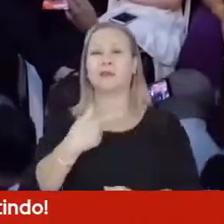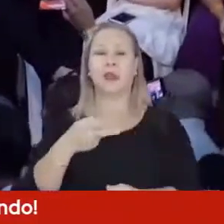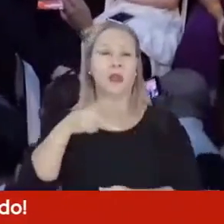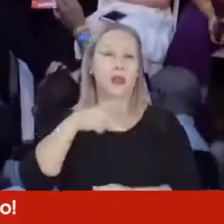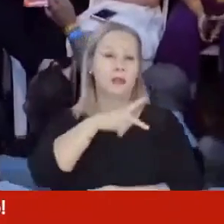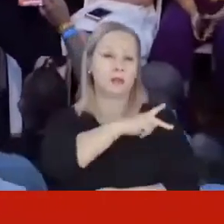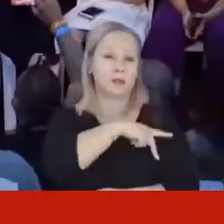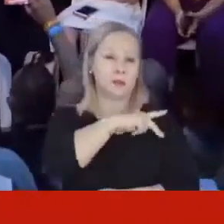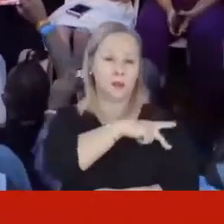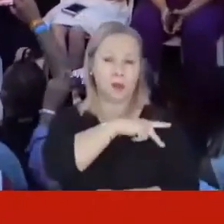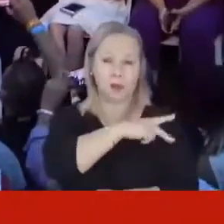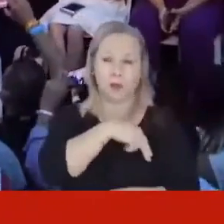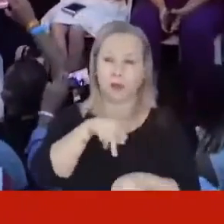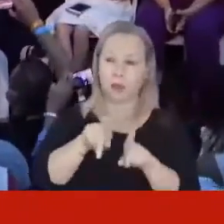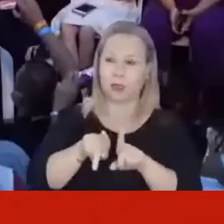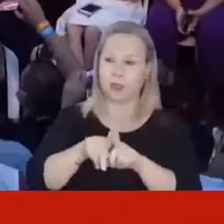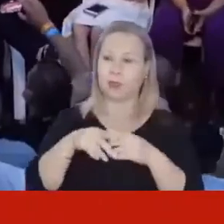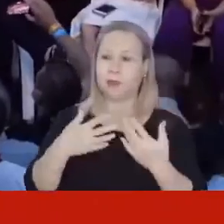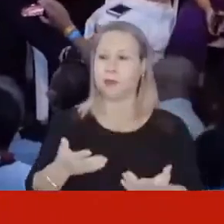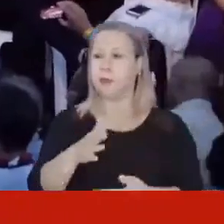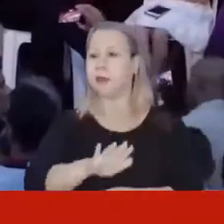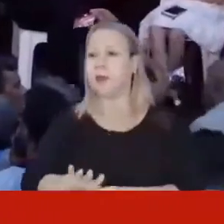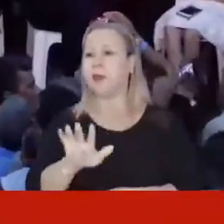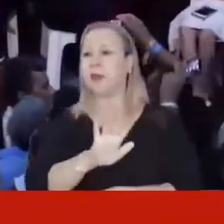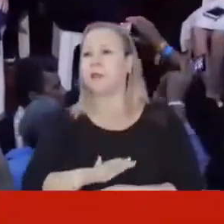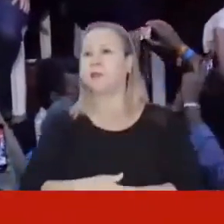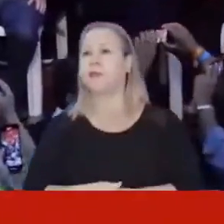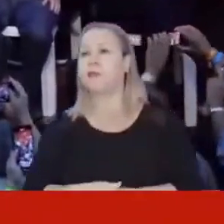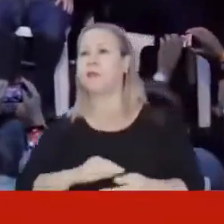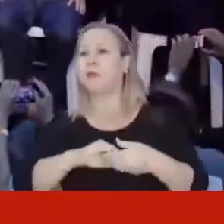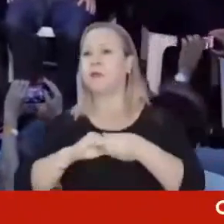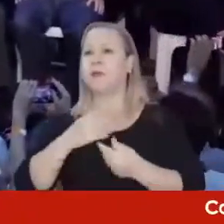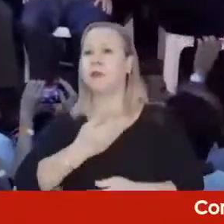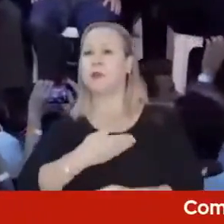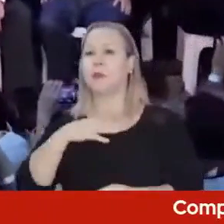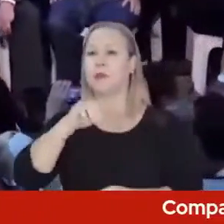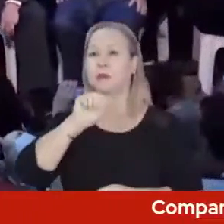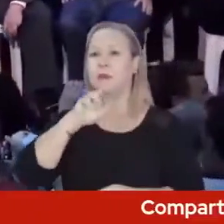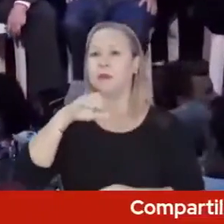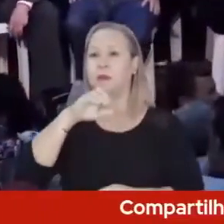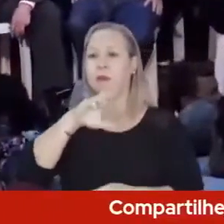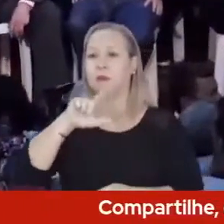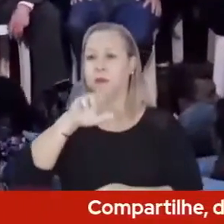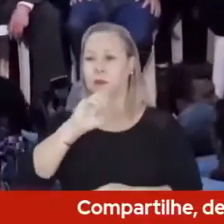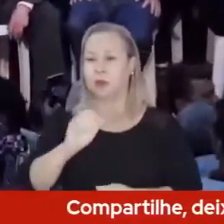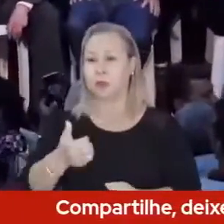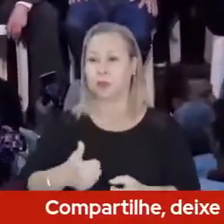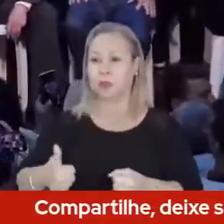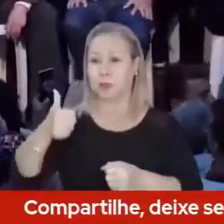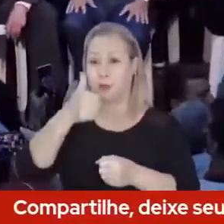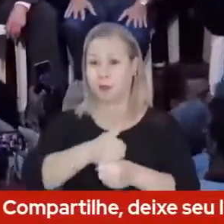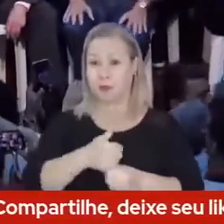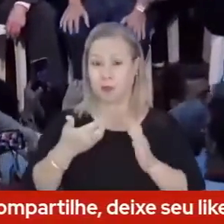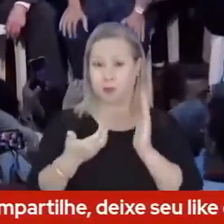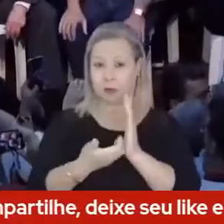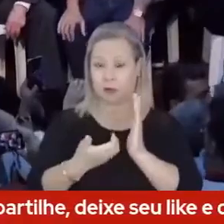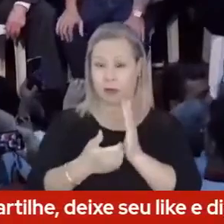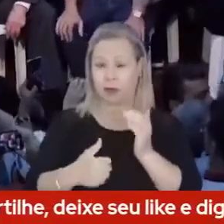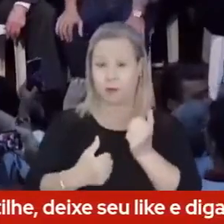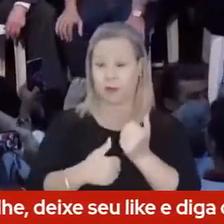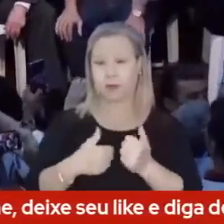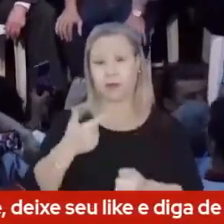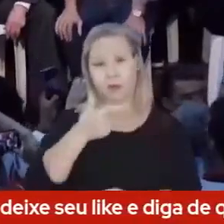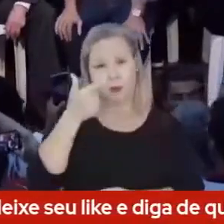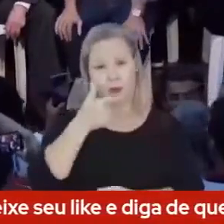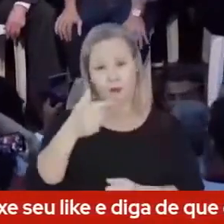aqui. Cumprimentar aqui meu amigo Marcelo Ramos, meu chefe na Câmara, vice-presidente da Câmara,